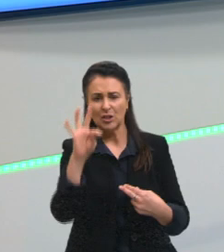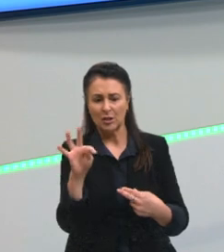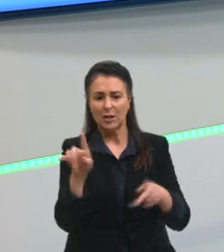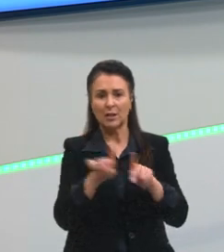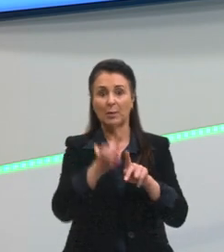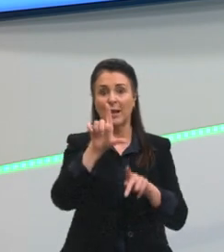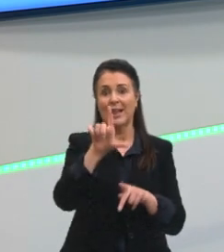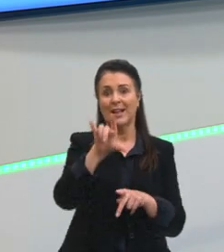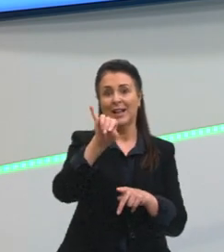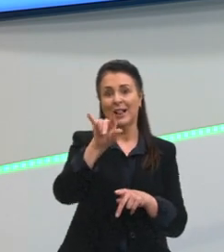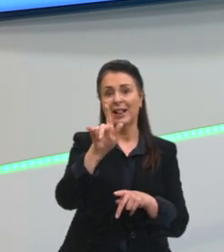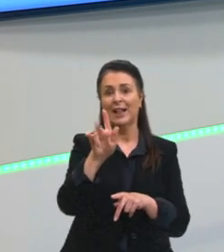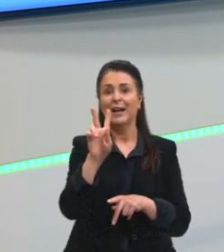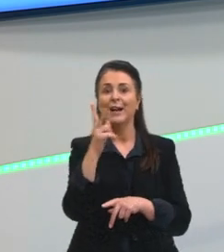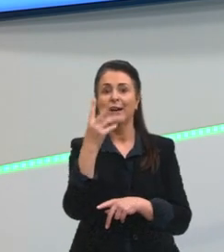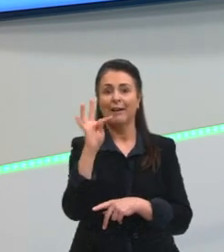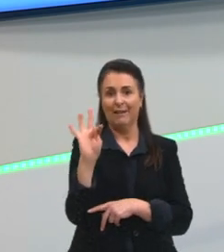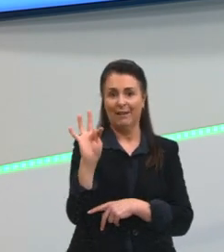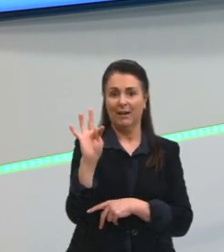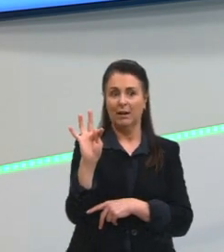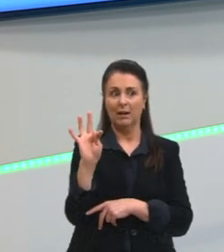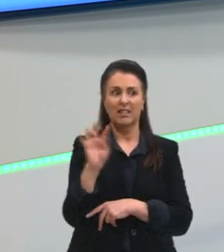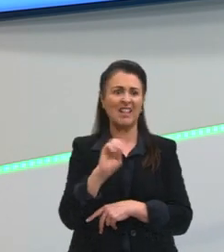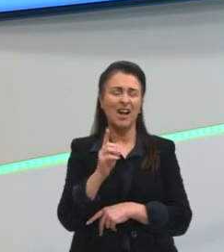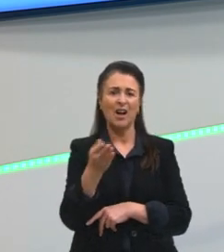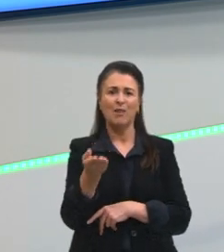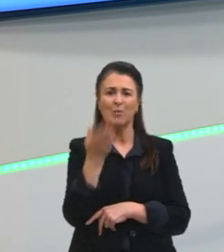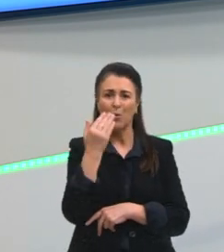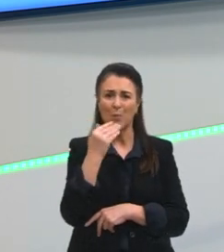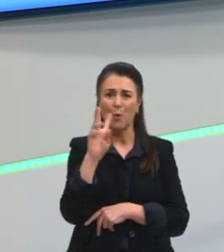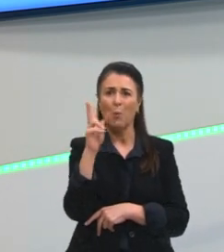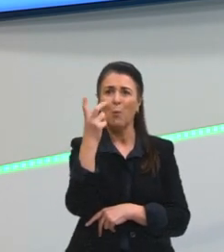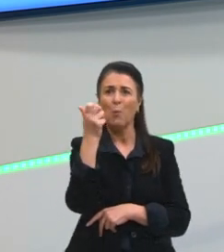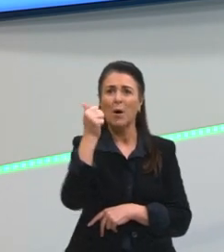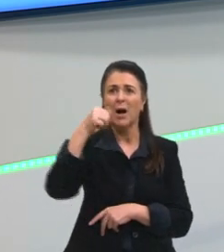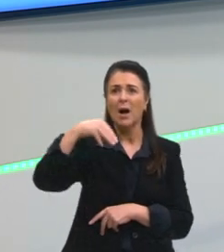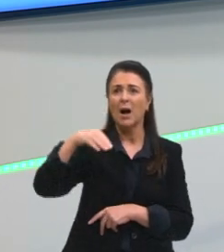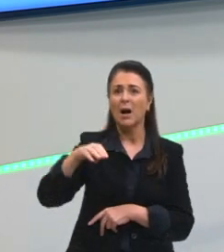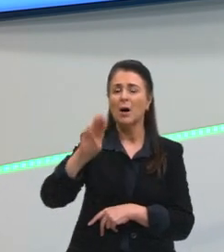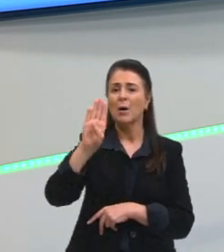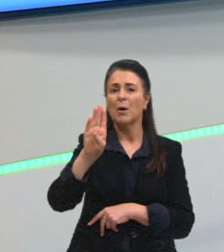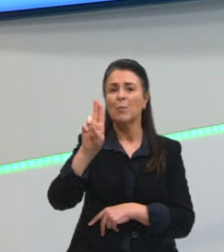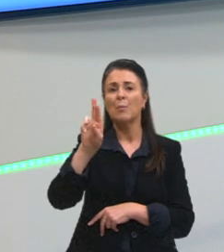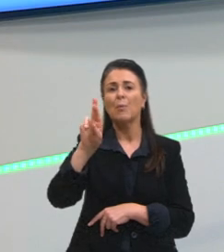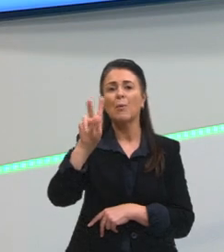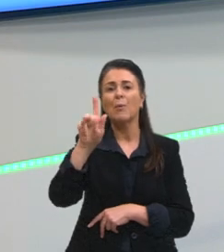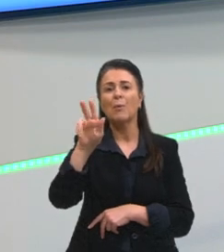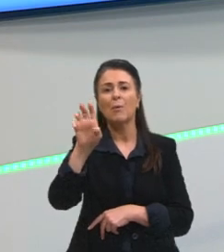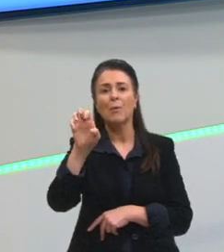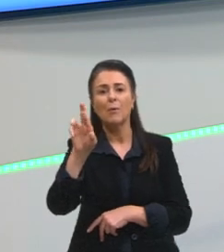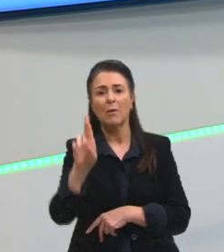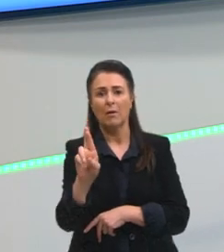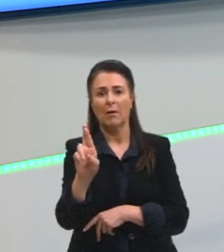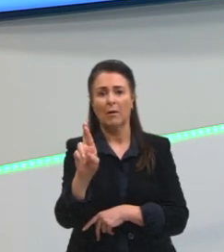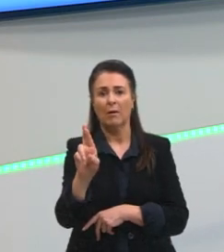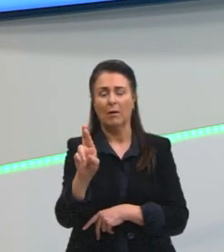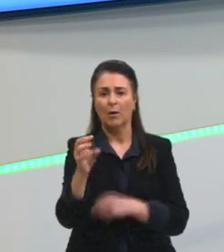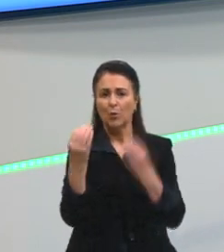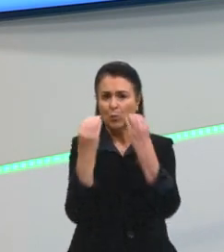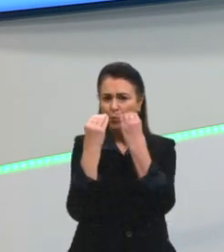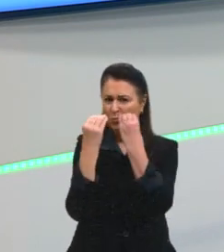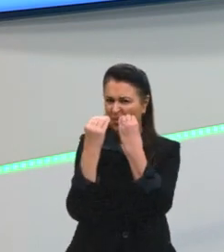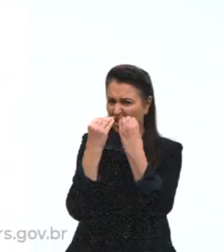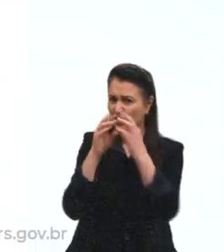todas dizem vamos comer um hambúrguer uma Ranger o ok pessoal então vamos refletir sobre essa questão